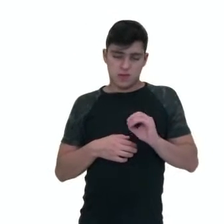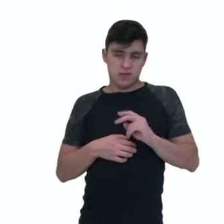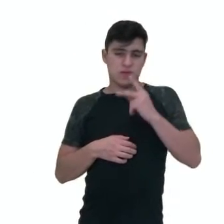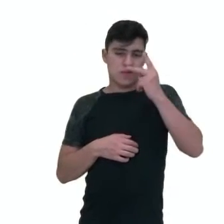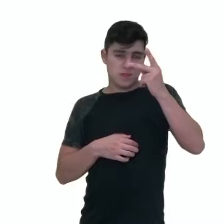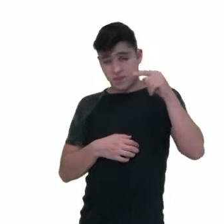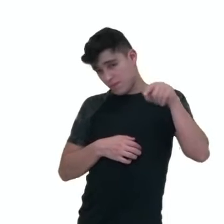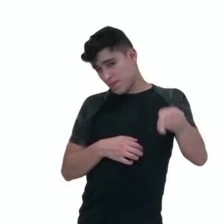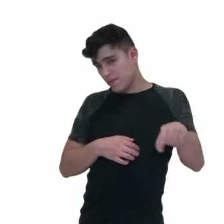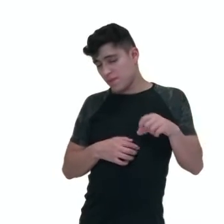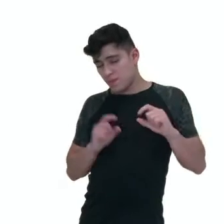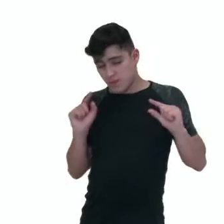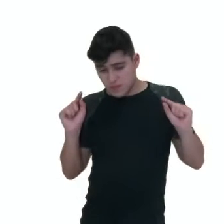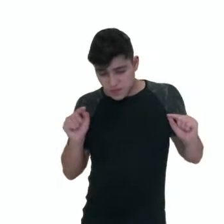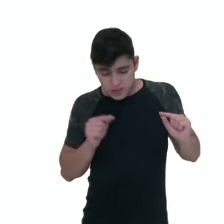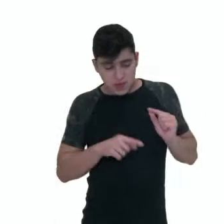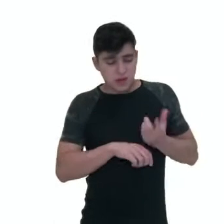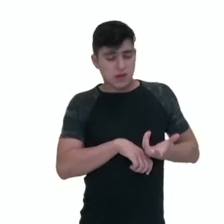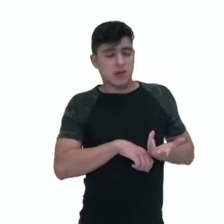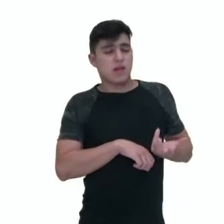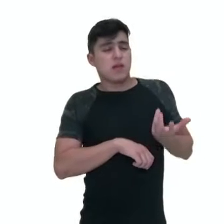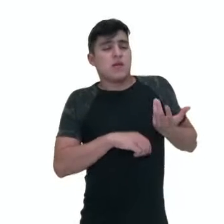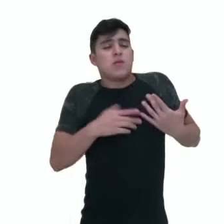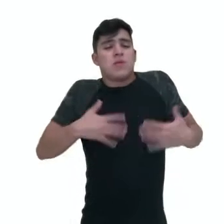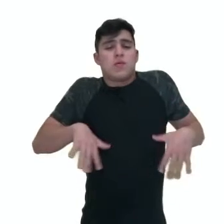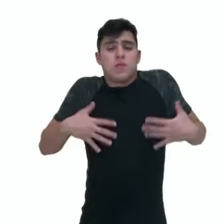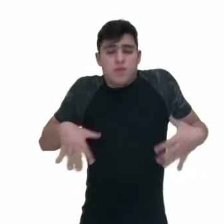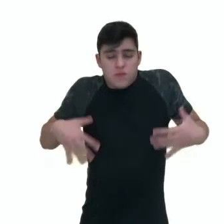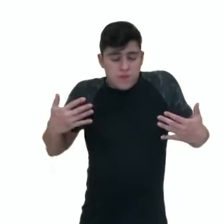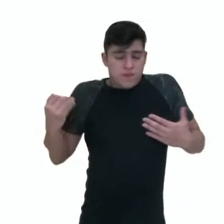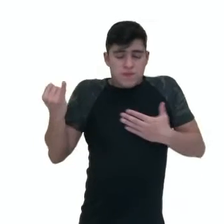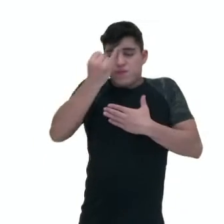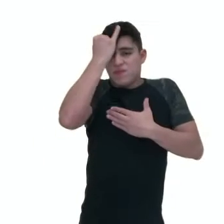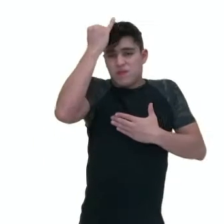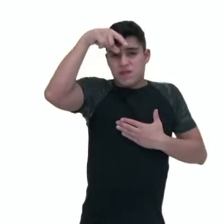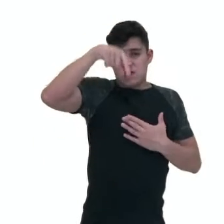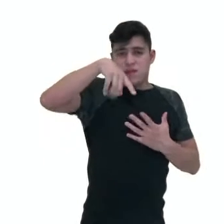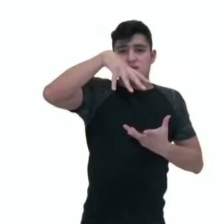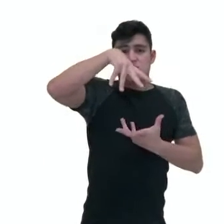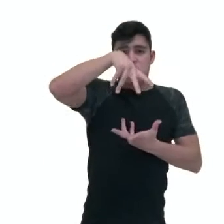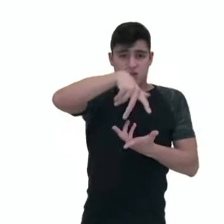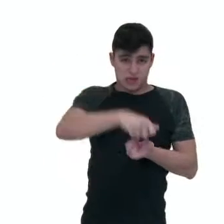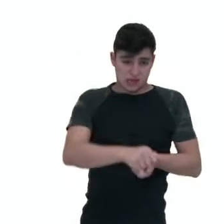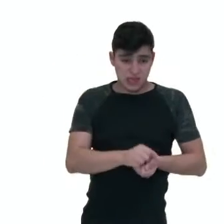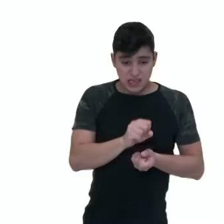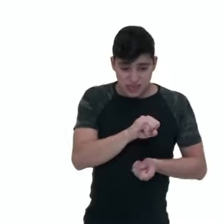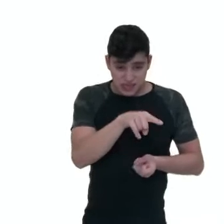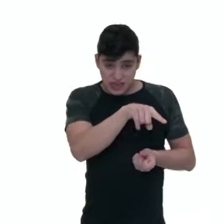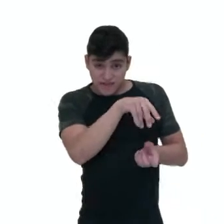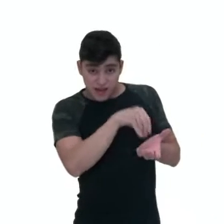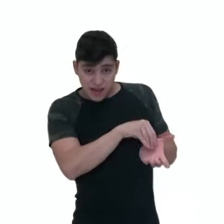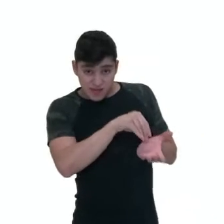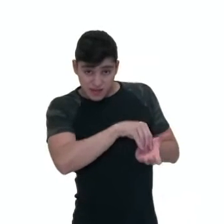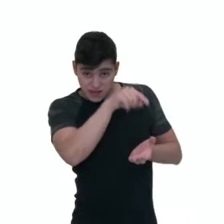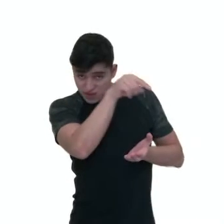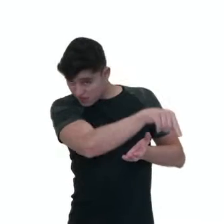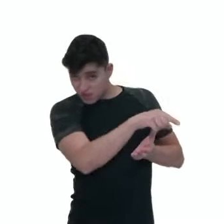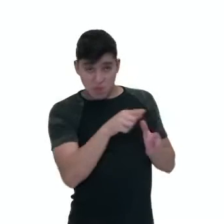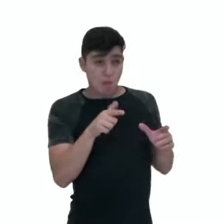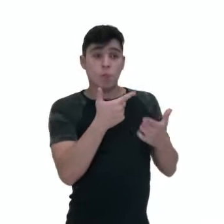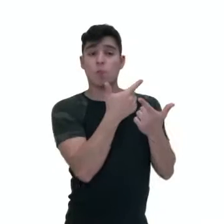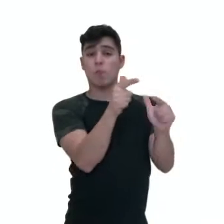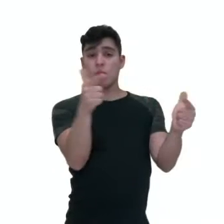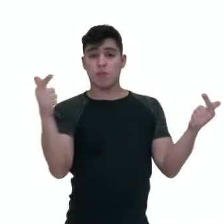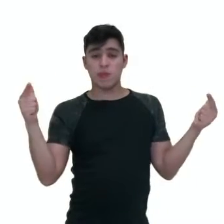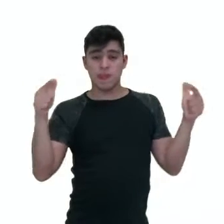é um gás essencial no globo terrestre. Sem a presença deste gás, o globo